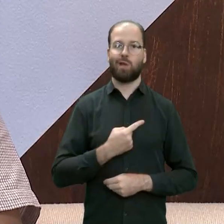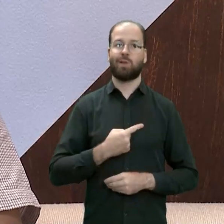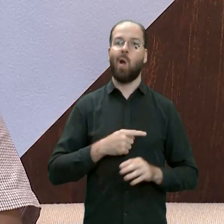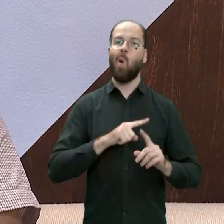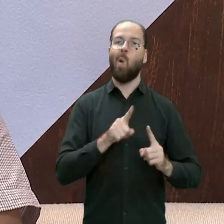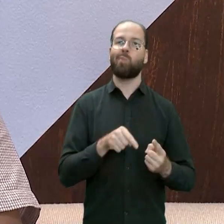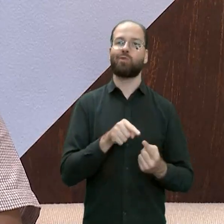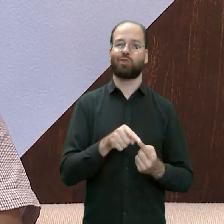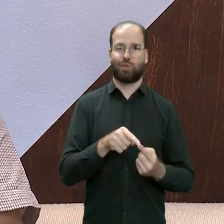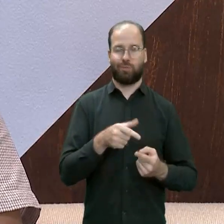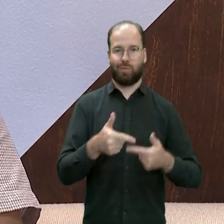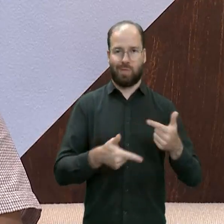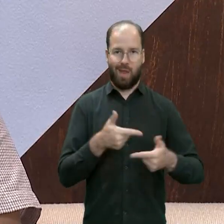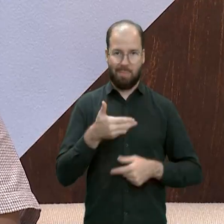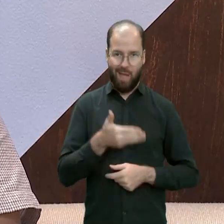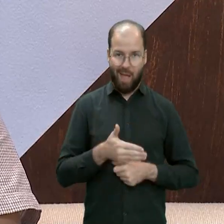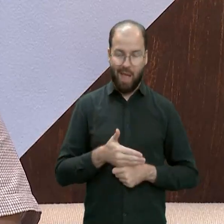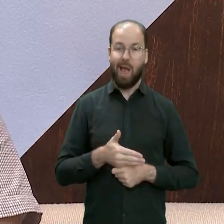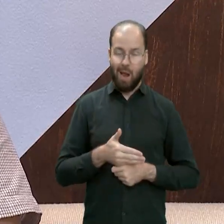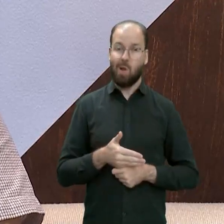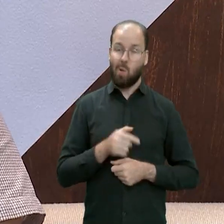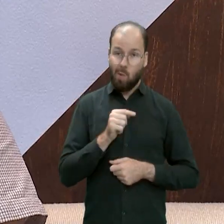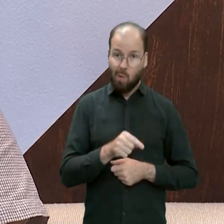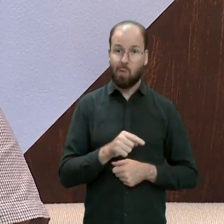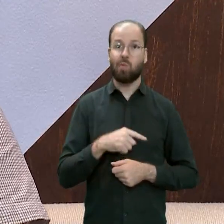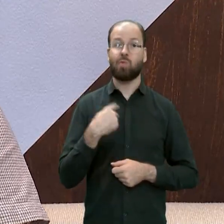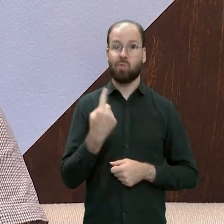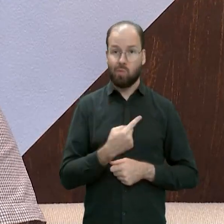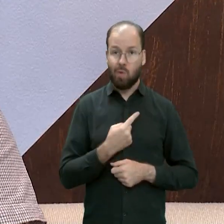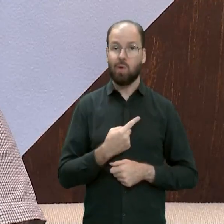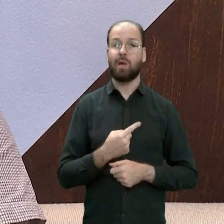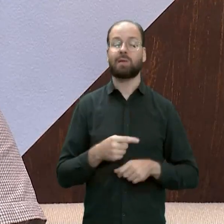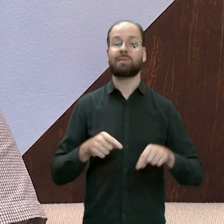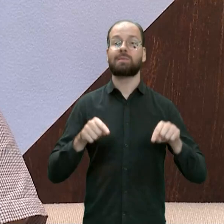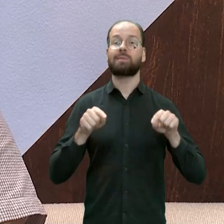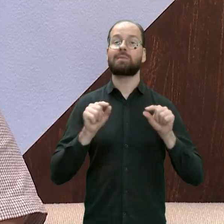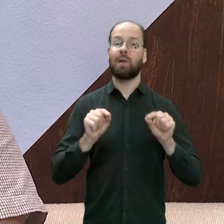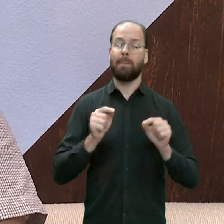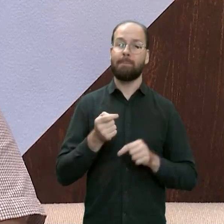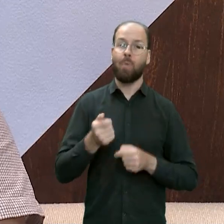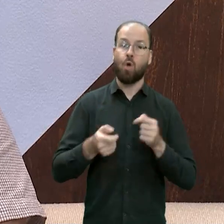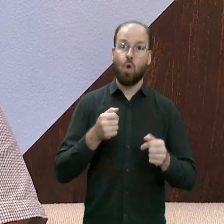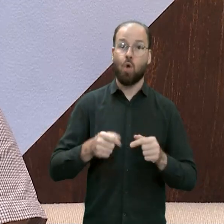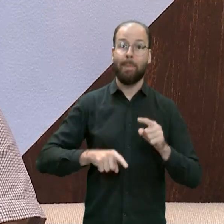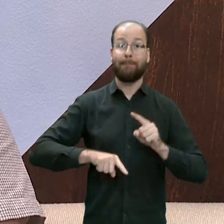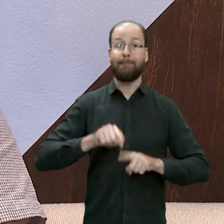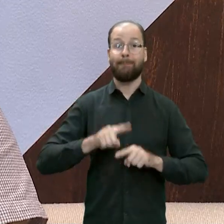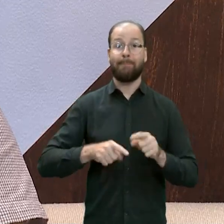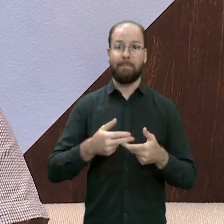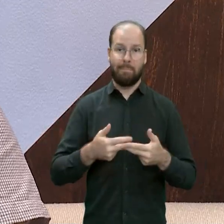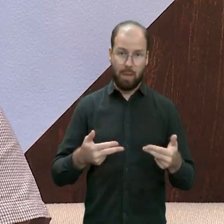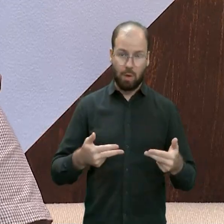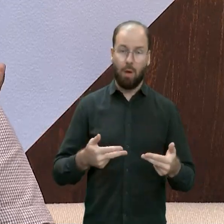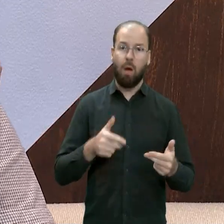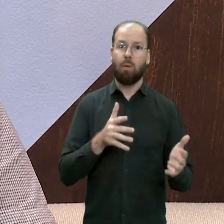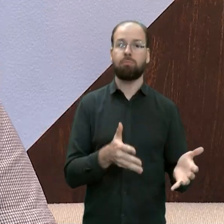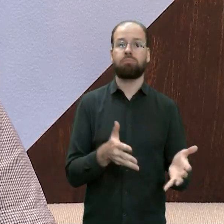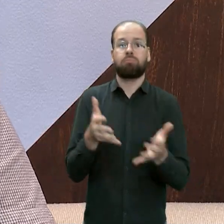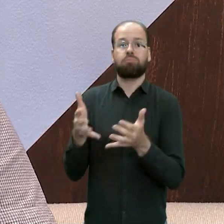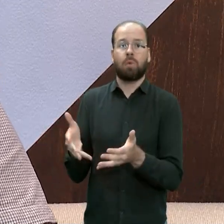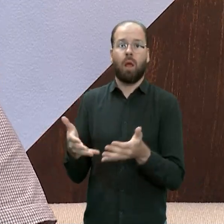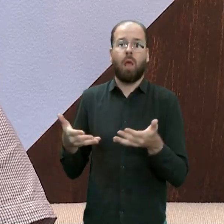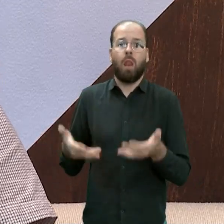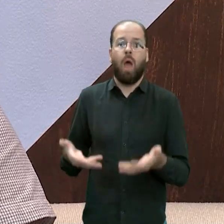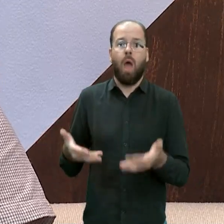tentar trabalhar com situações de fato, usando pouca quantidade de material, que sejam portáteis, sem usar,